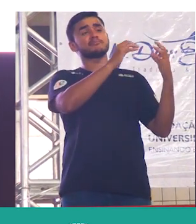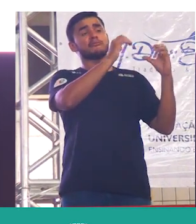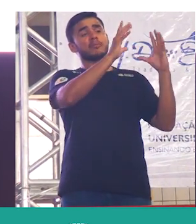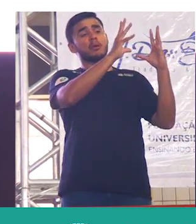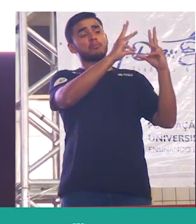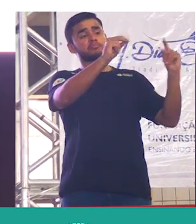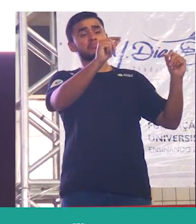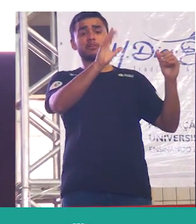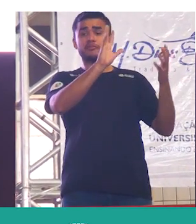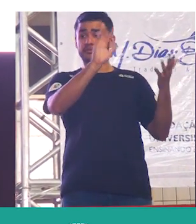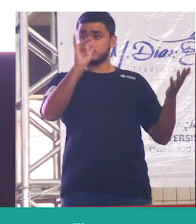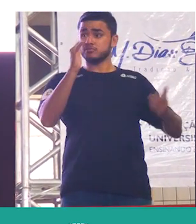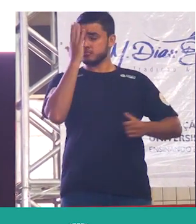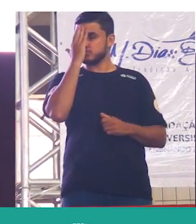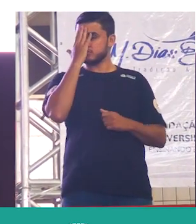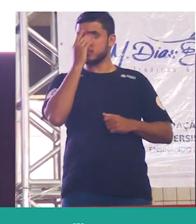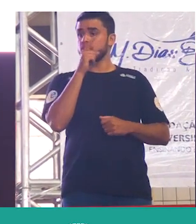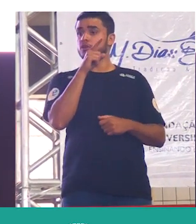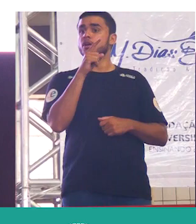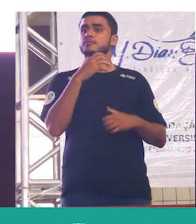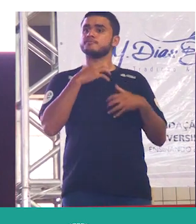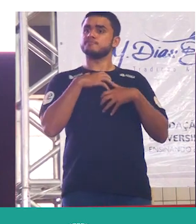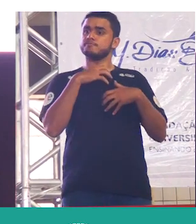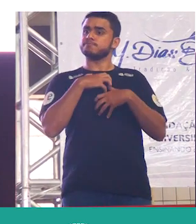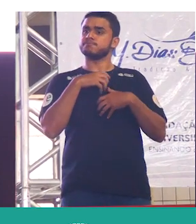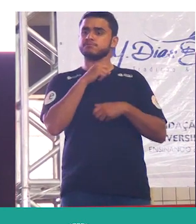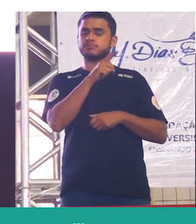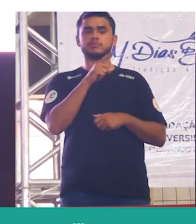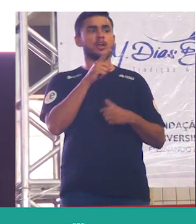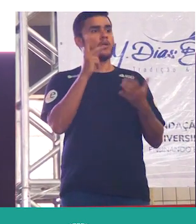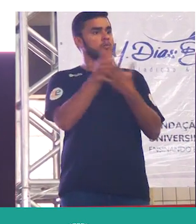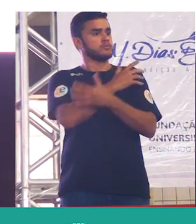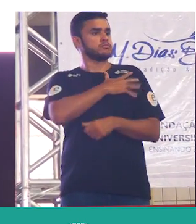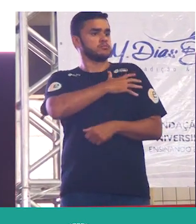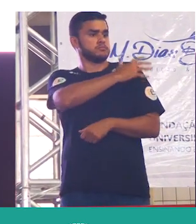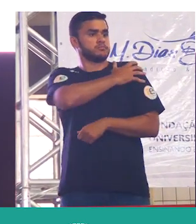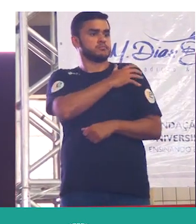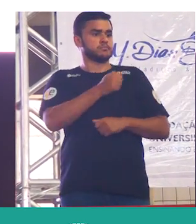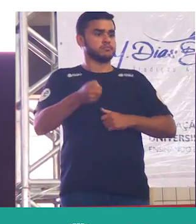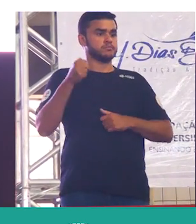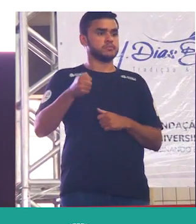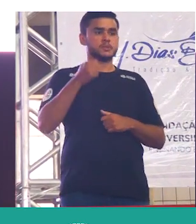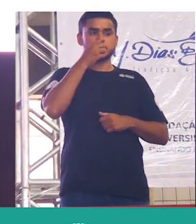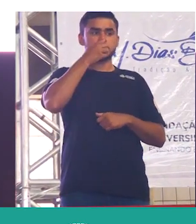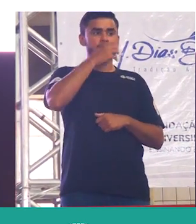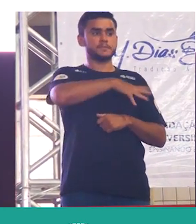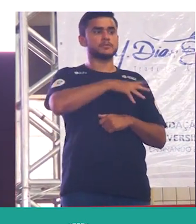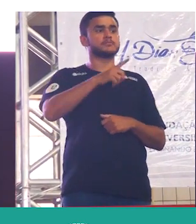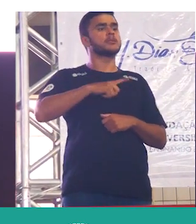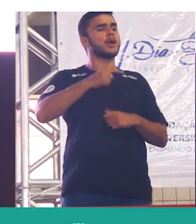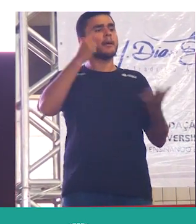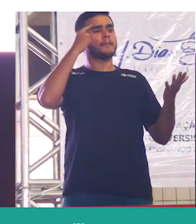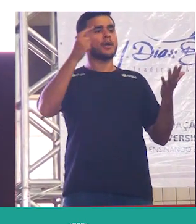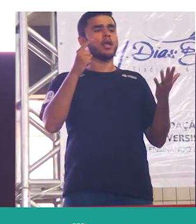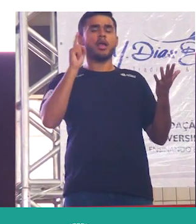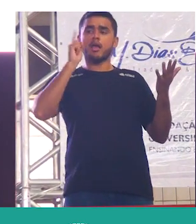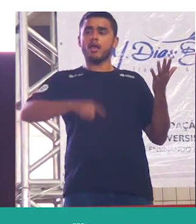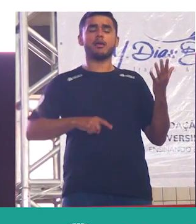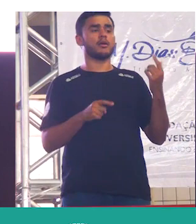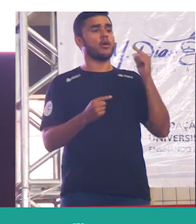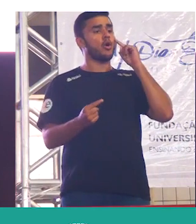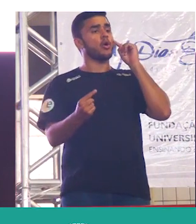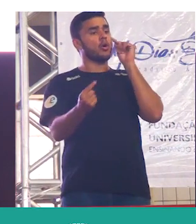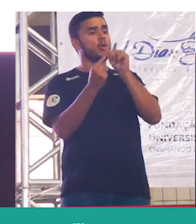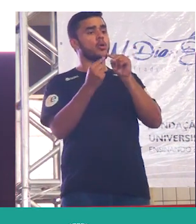Vocês sabem que essa ascensão do regime militar, ela está muito ligada à